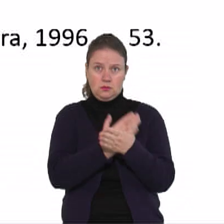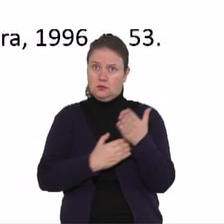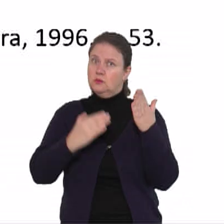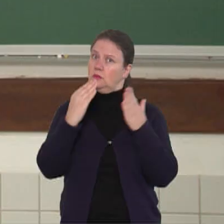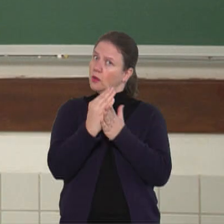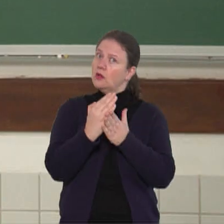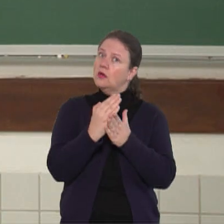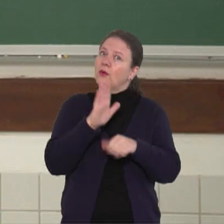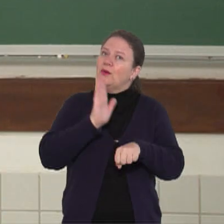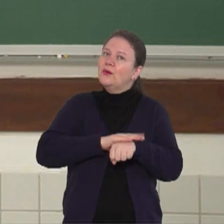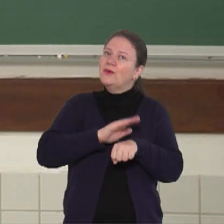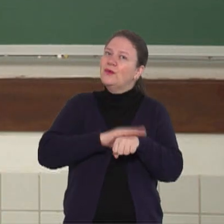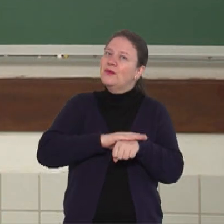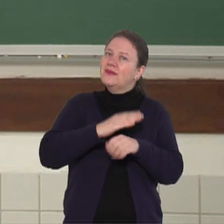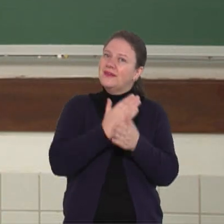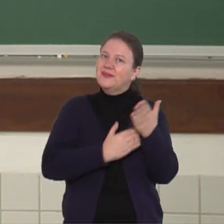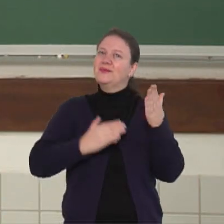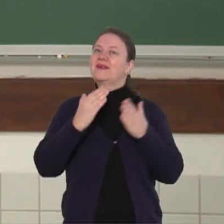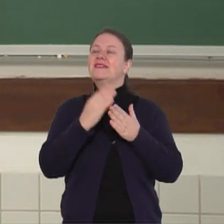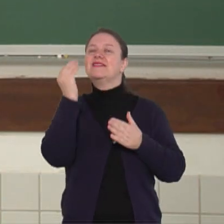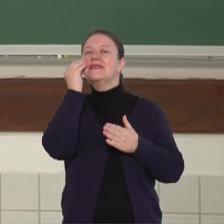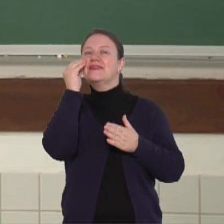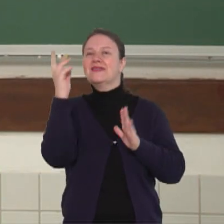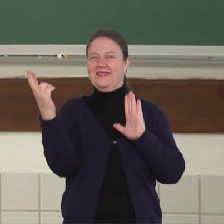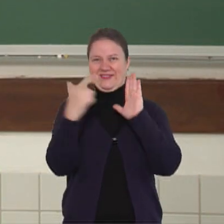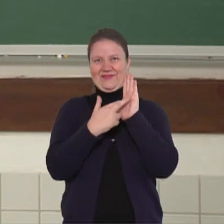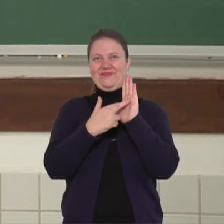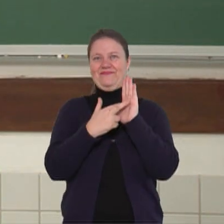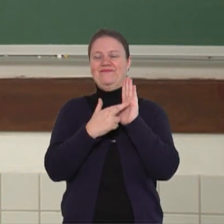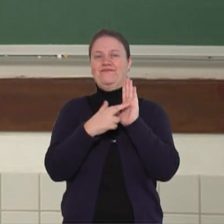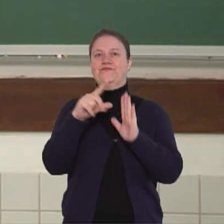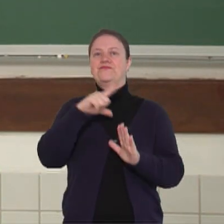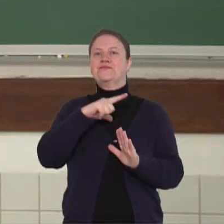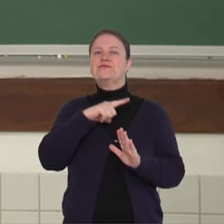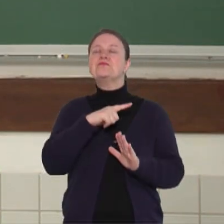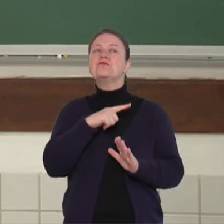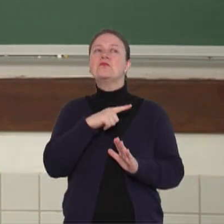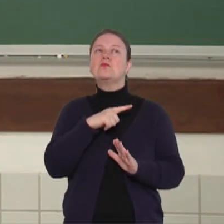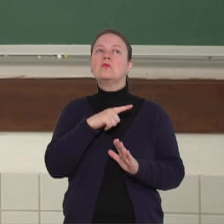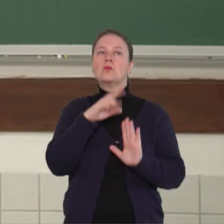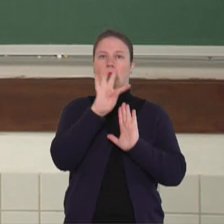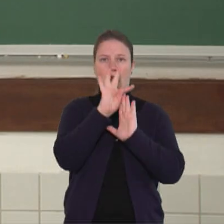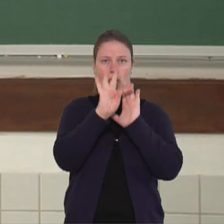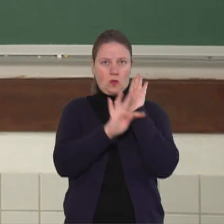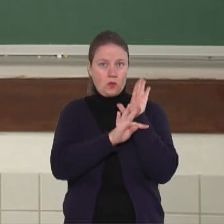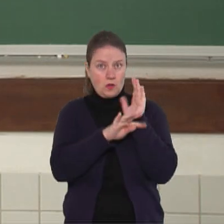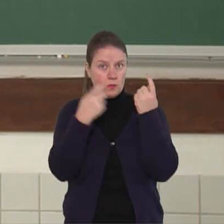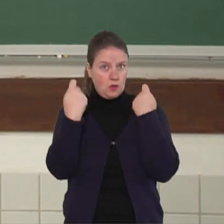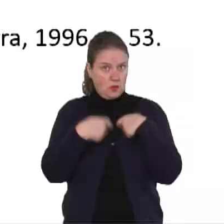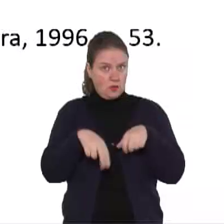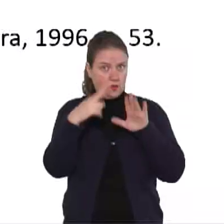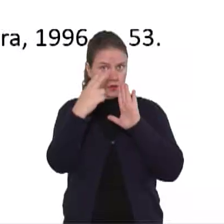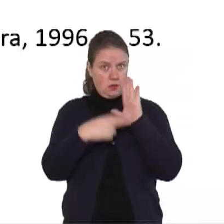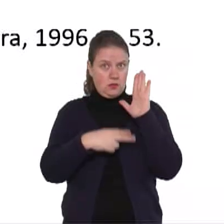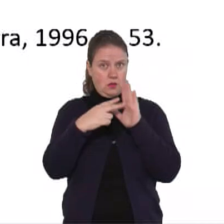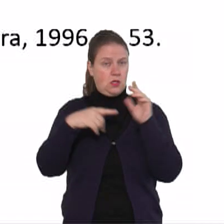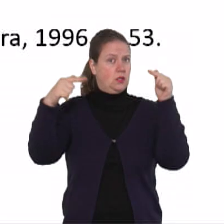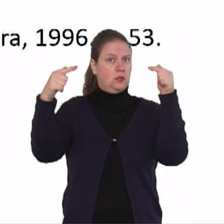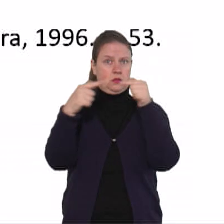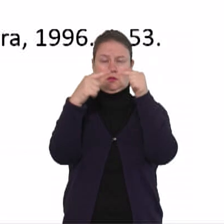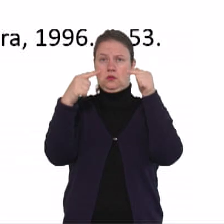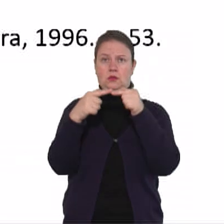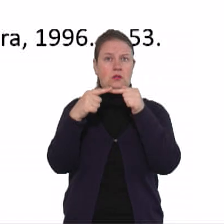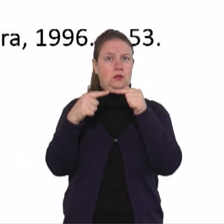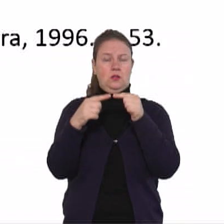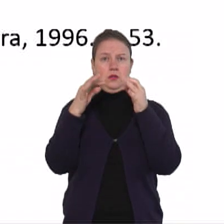vou te dar um tempo maior para você tentar solucionar. Então aqui, ó, tem aqui, né, o texto que você tem que ler e de acordo com esse